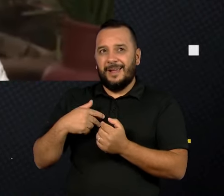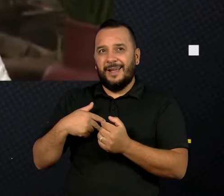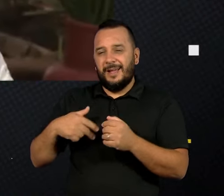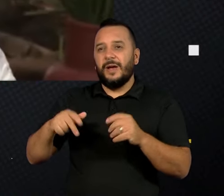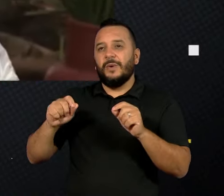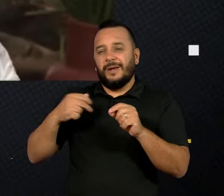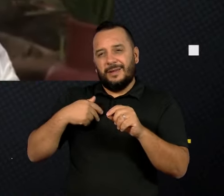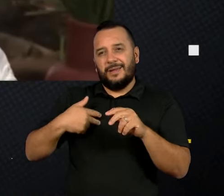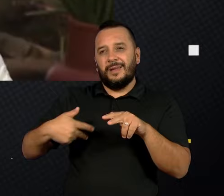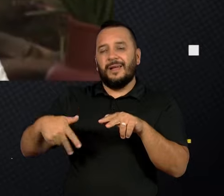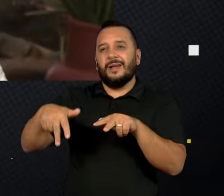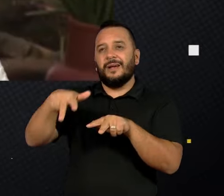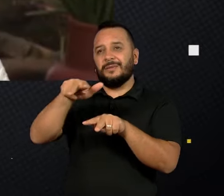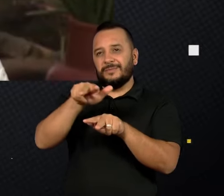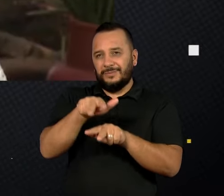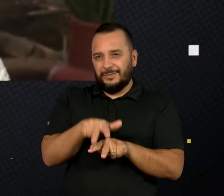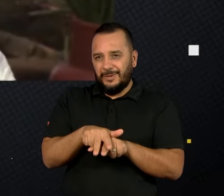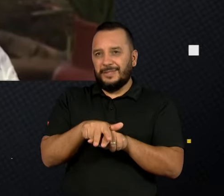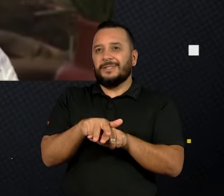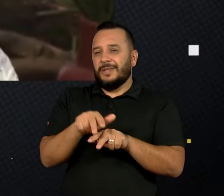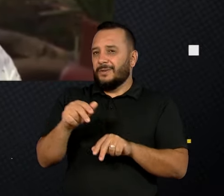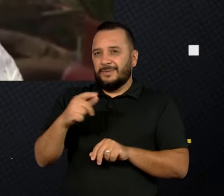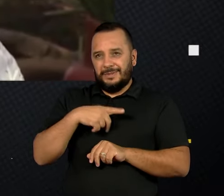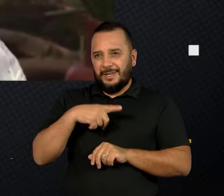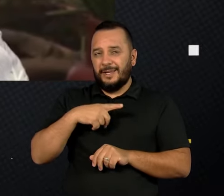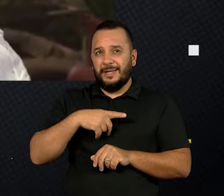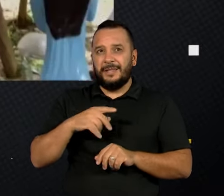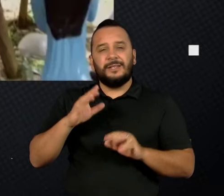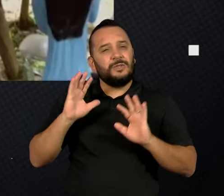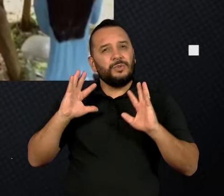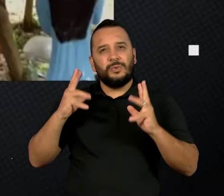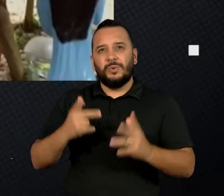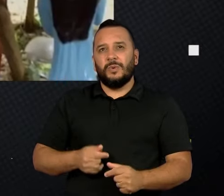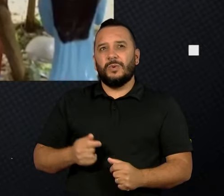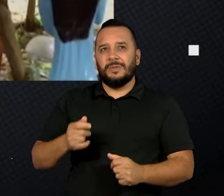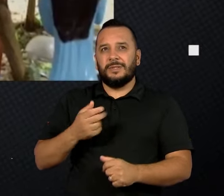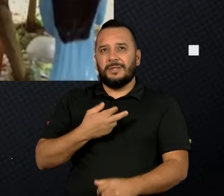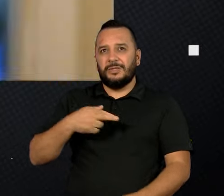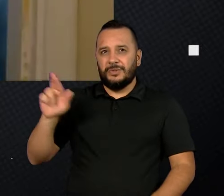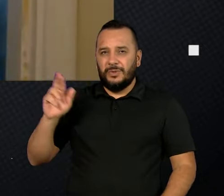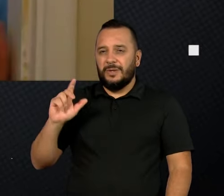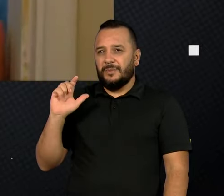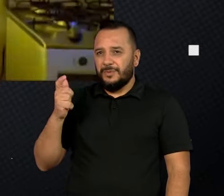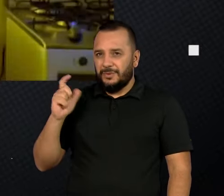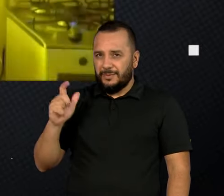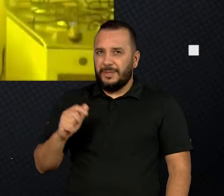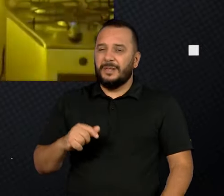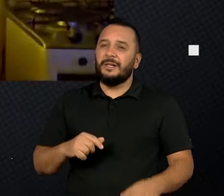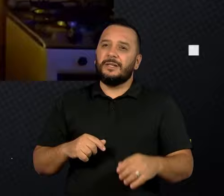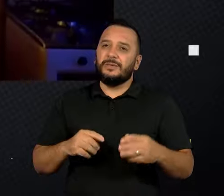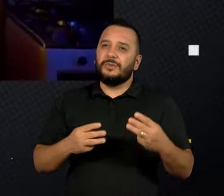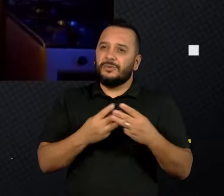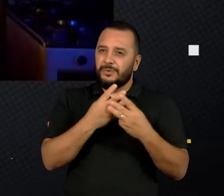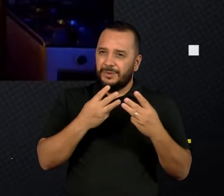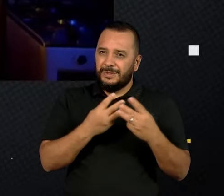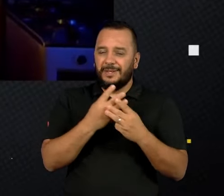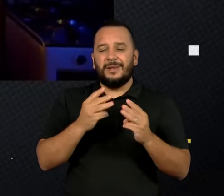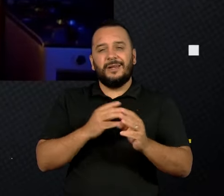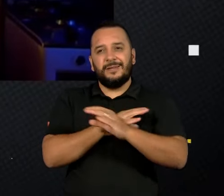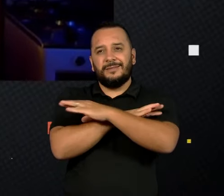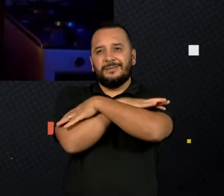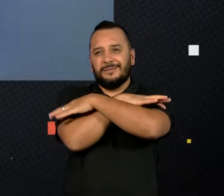todo o planeta, em todas as religiões, muçulmanos, judeus, evangélicos,